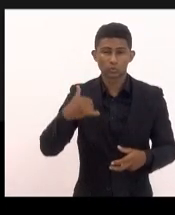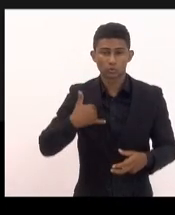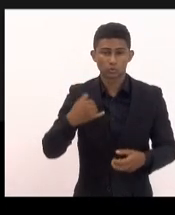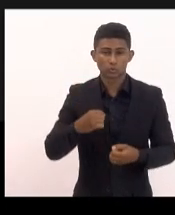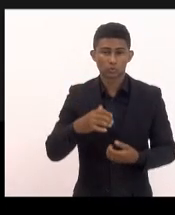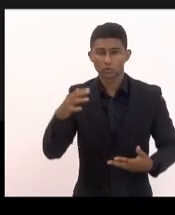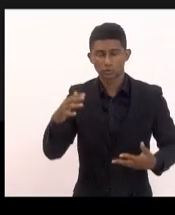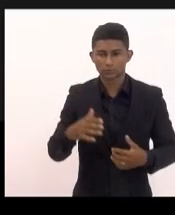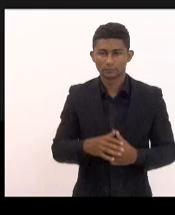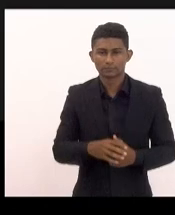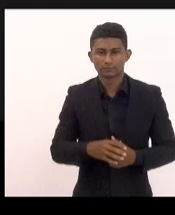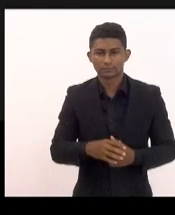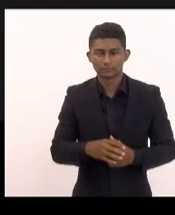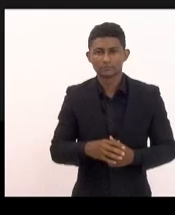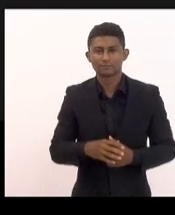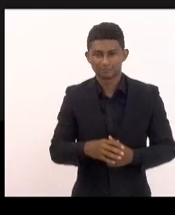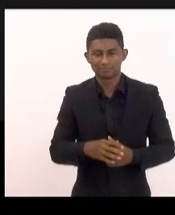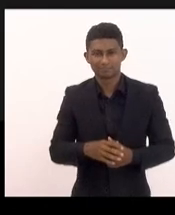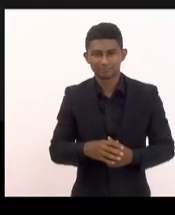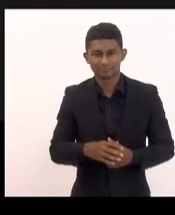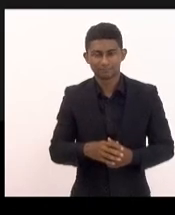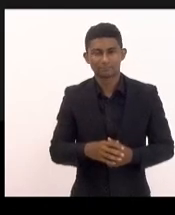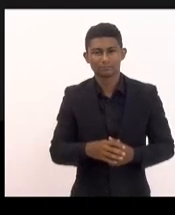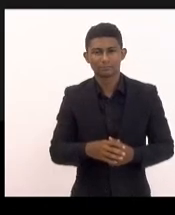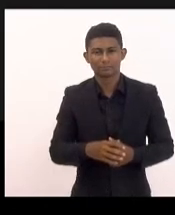Deputada Rosane Félix.